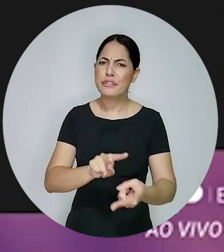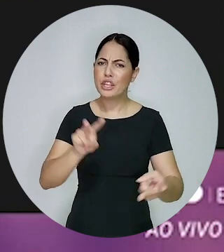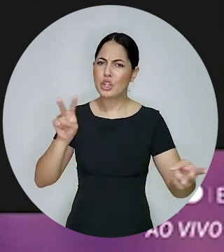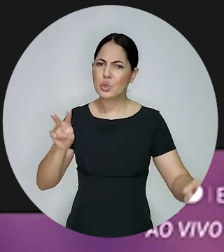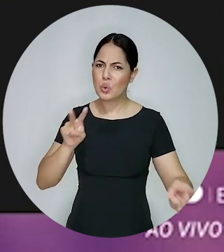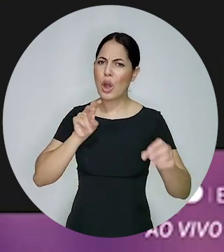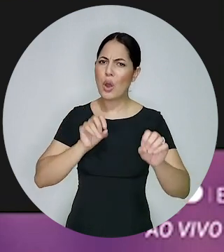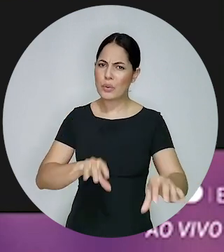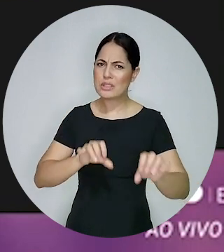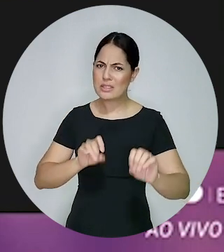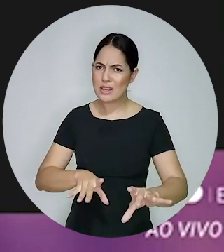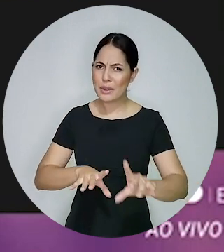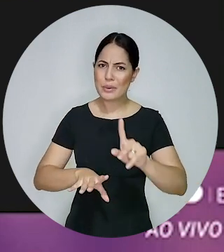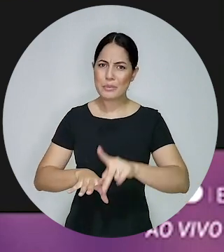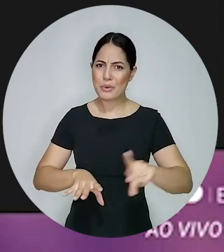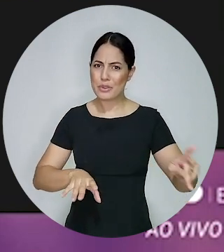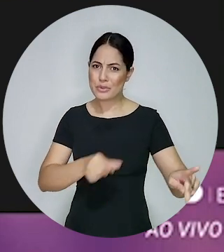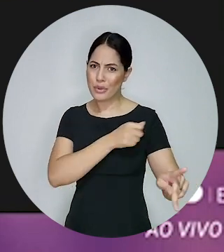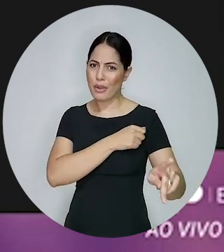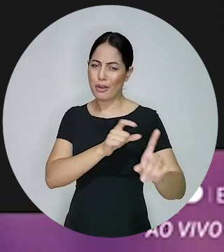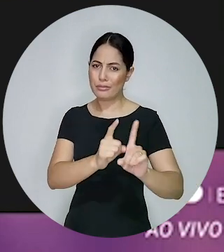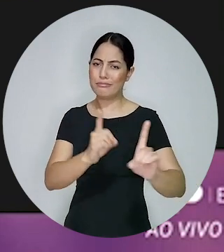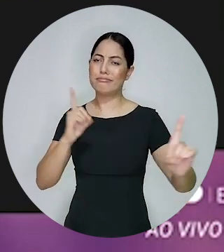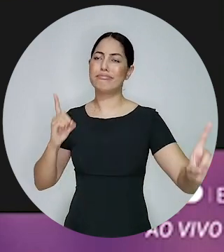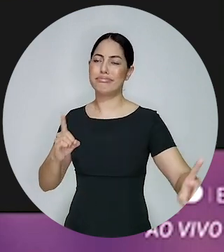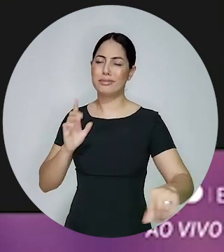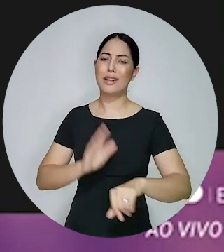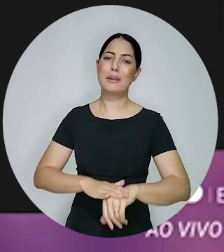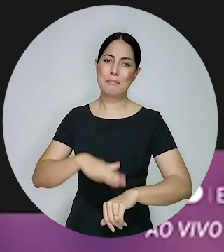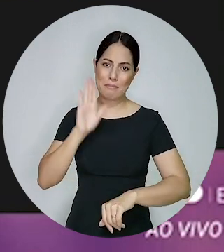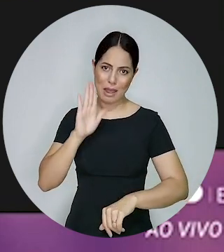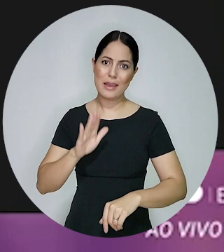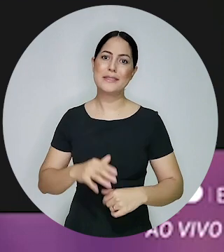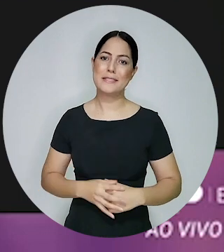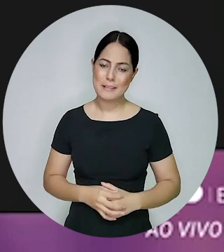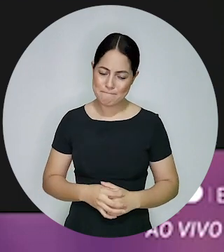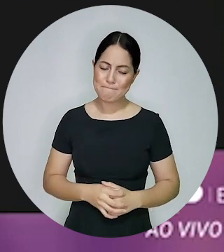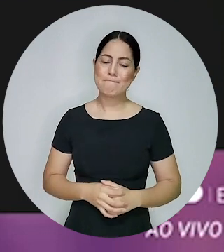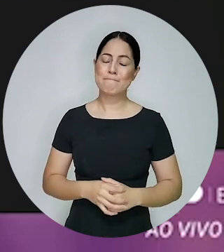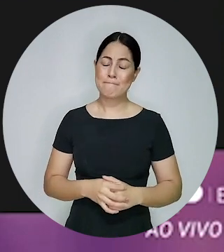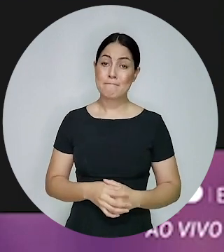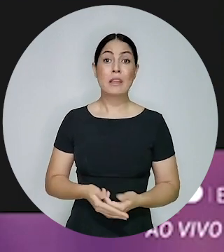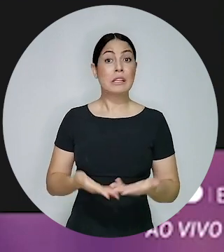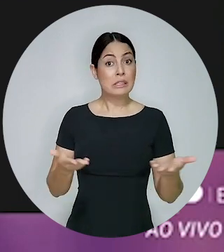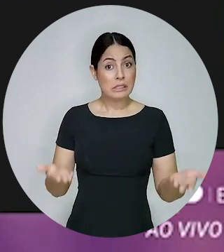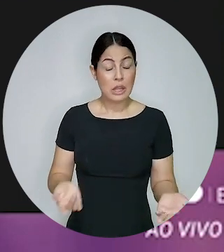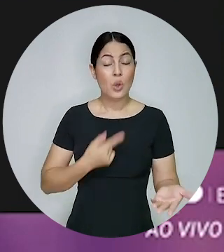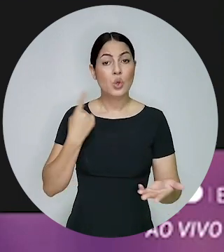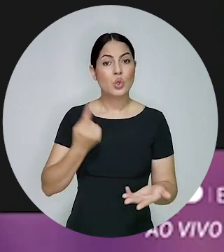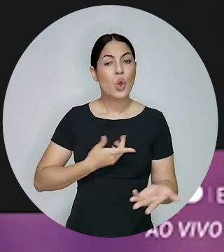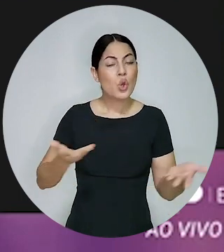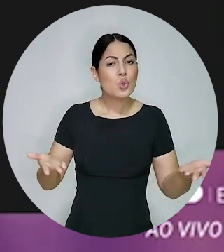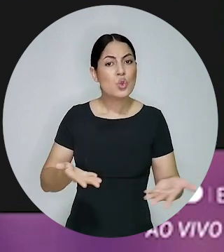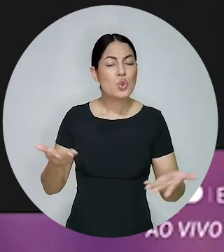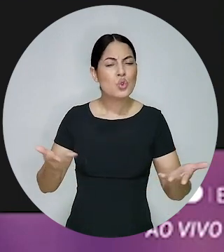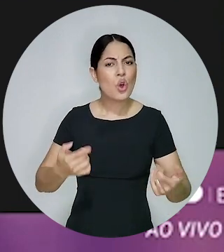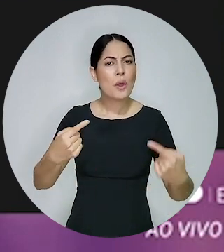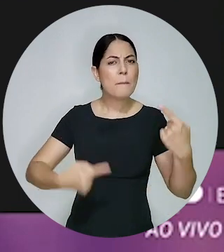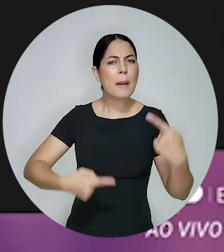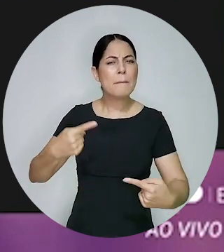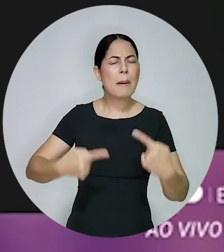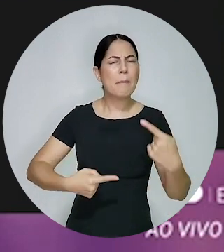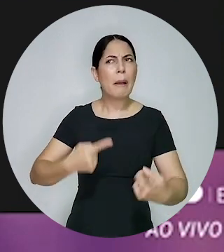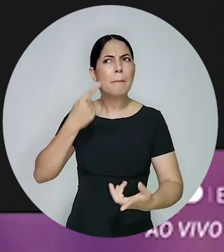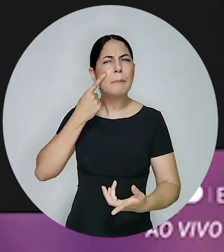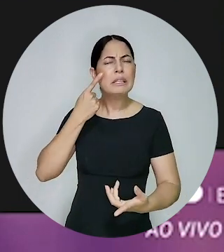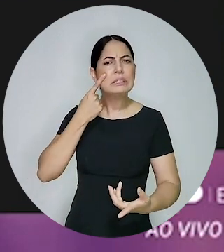ensino virtual mostrou para a gente ainda mais esse distanciamento que existe dentro de uma sala de aula. Mas a